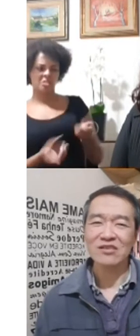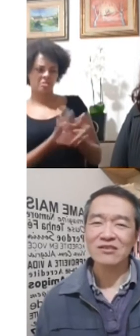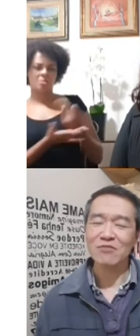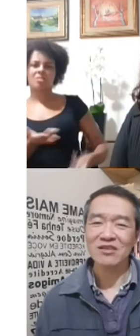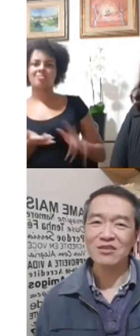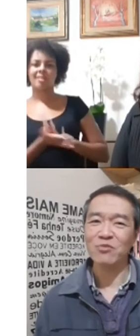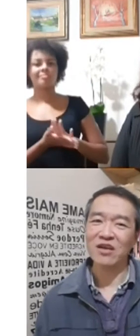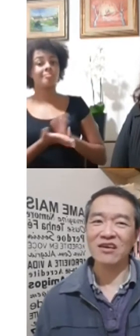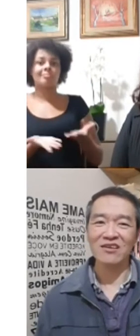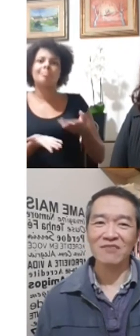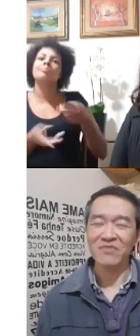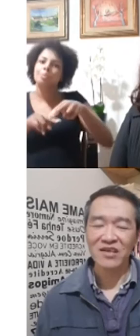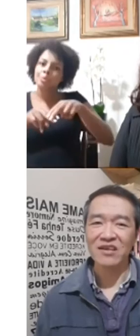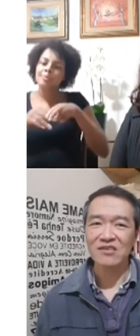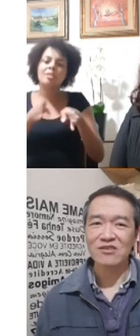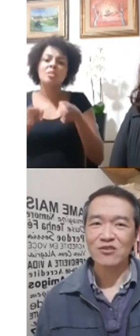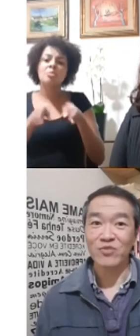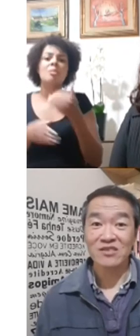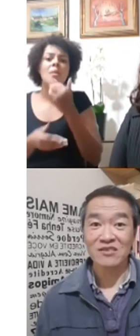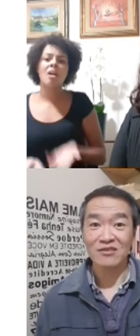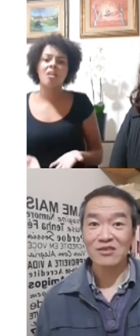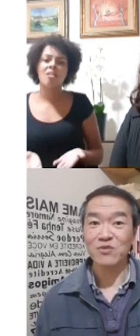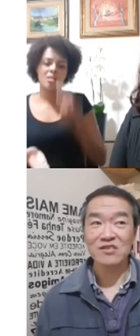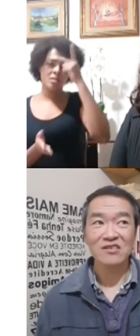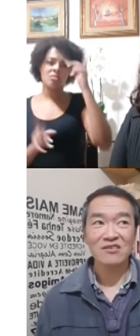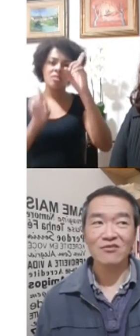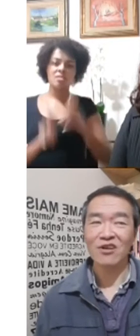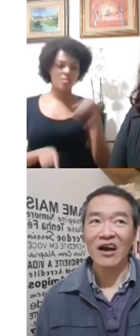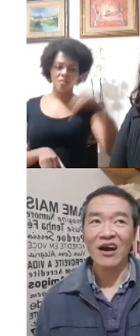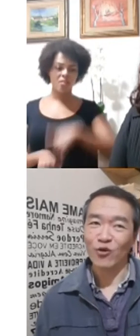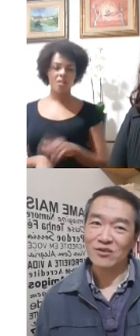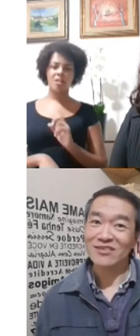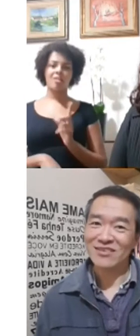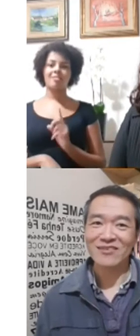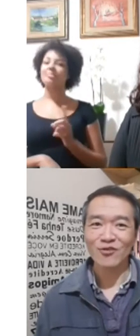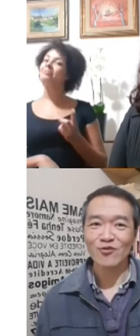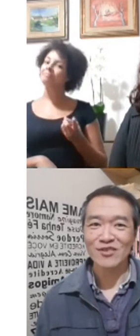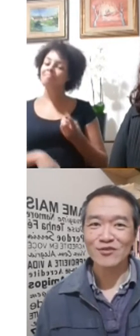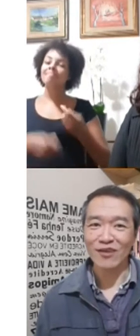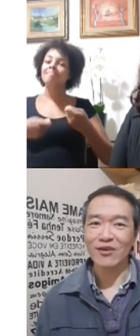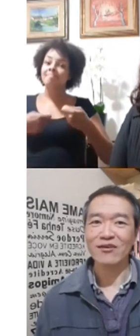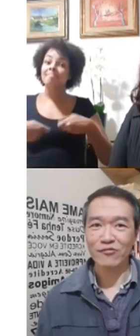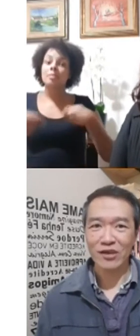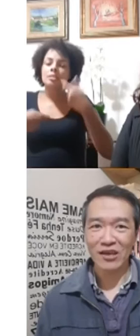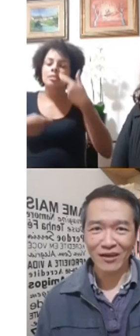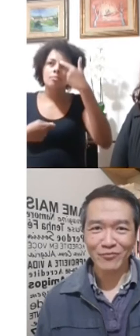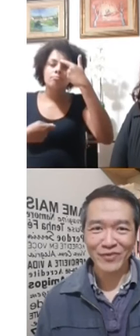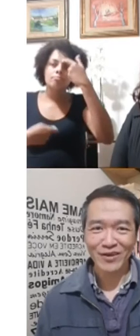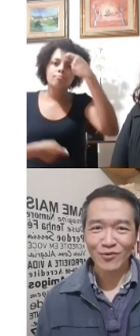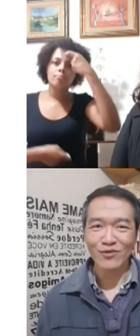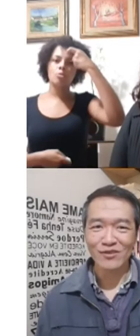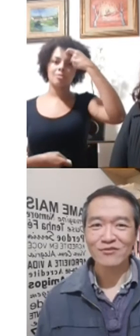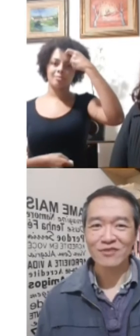acessibilidade. Fazer acessibilidade para quê, né? Eles ficam pensando. Eles precisam. A coisa gira em torno disso, né? O que que eu vou